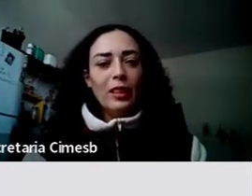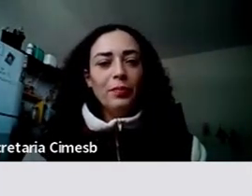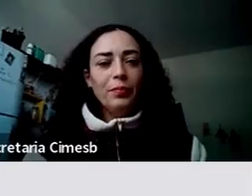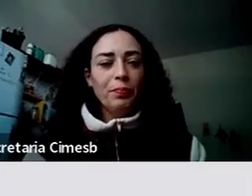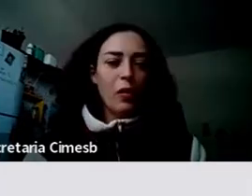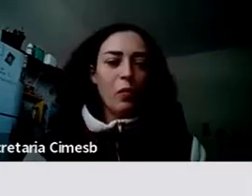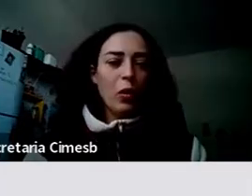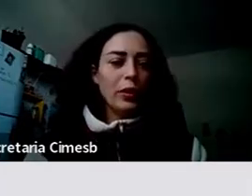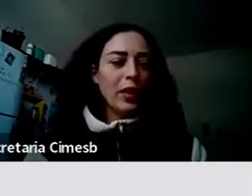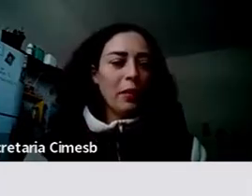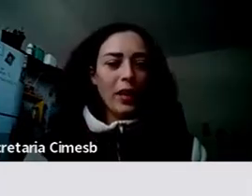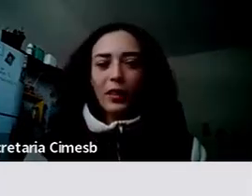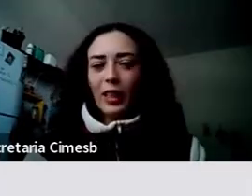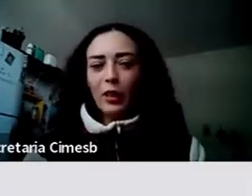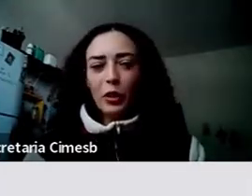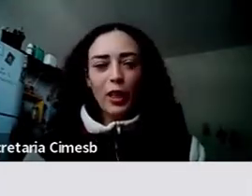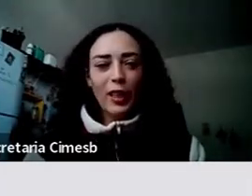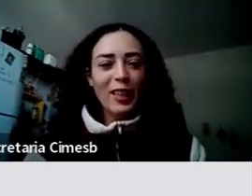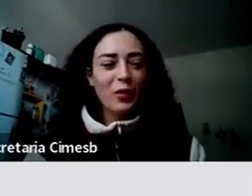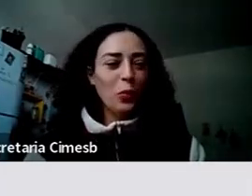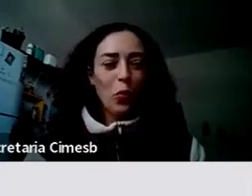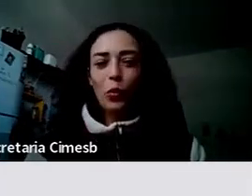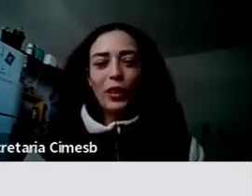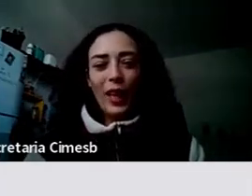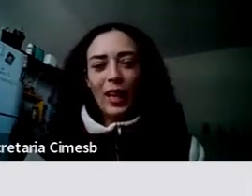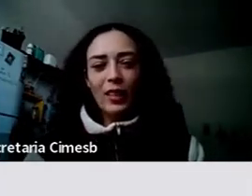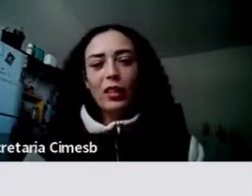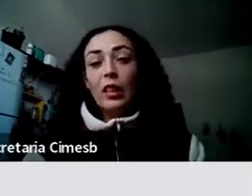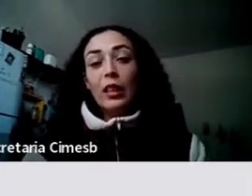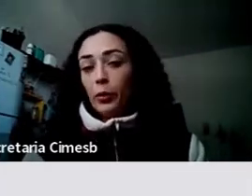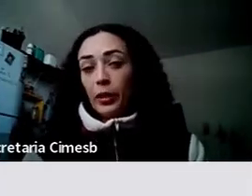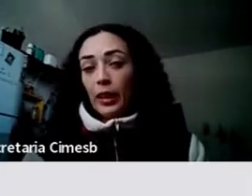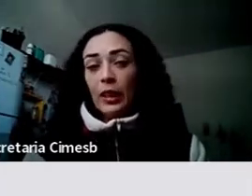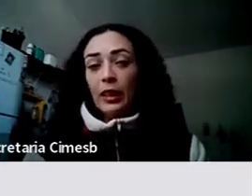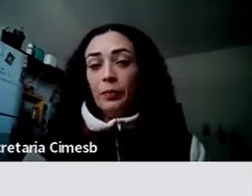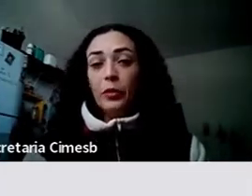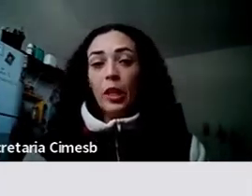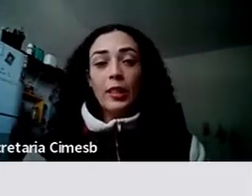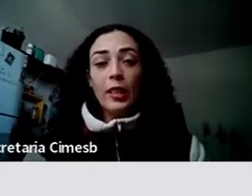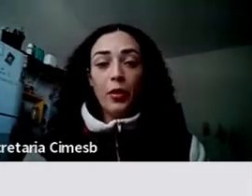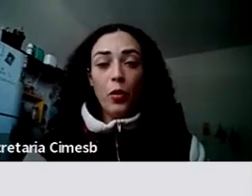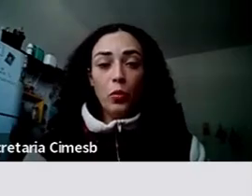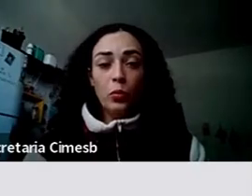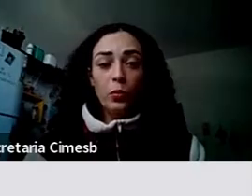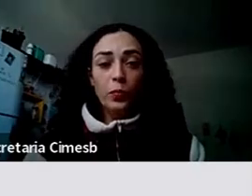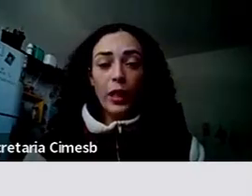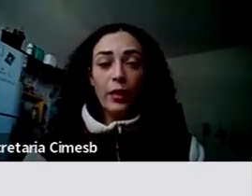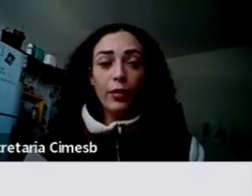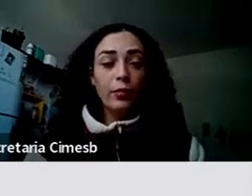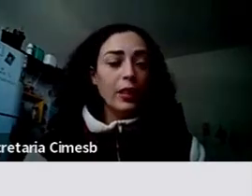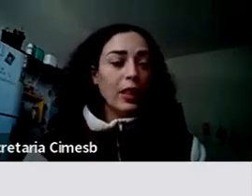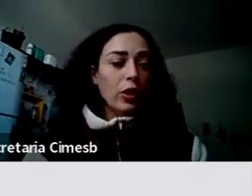surdo que tinha um mau comportamento, aqui a gente já tem um outro caso. É uma surda que já escreveu